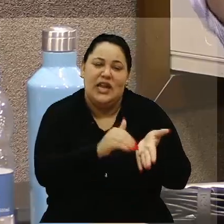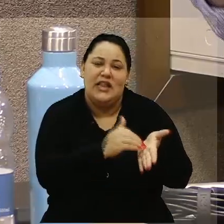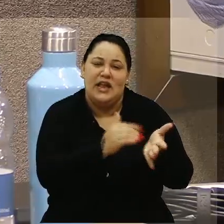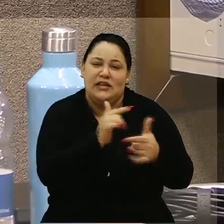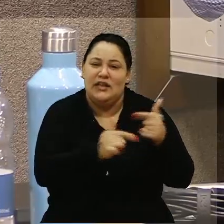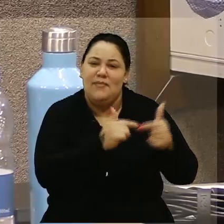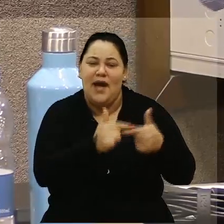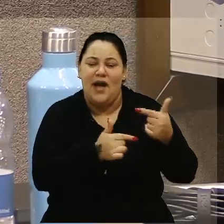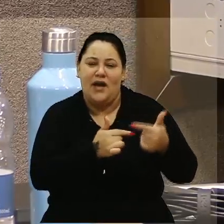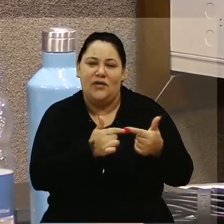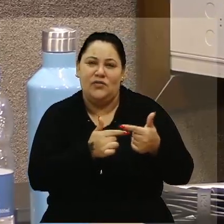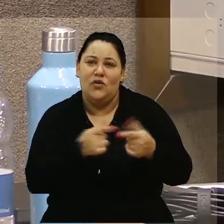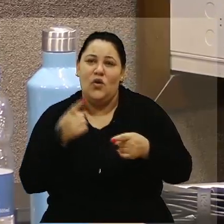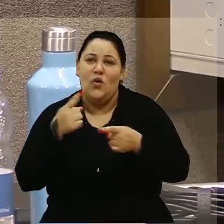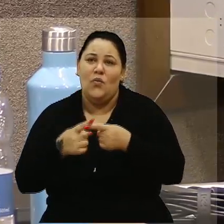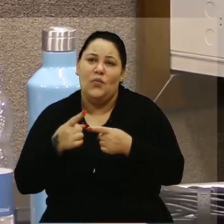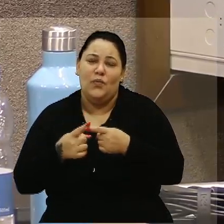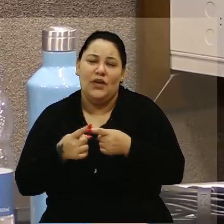de uma